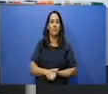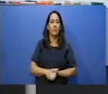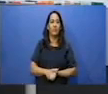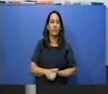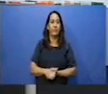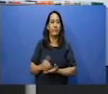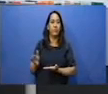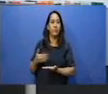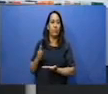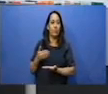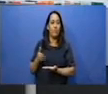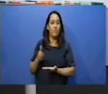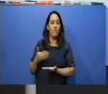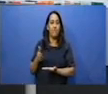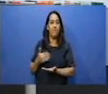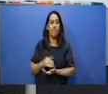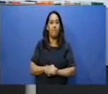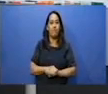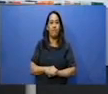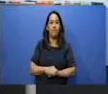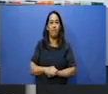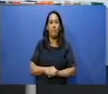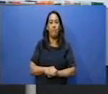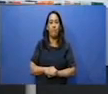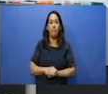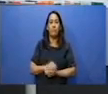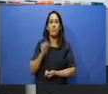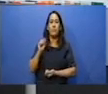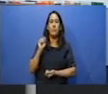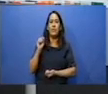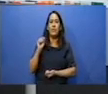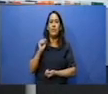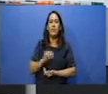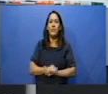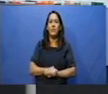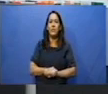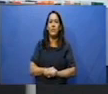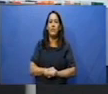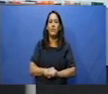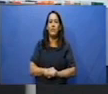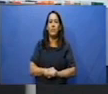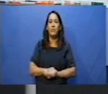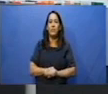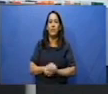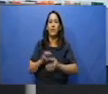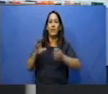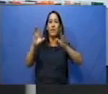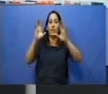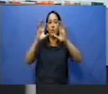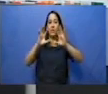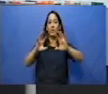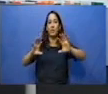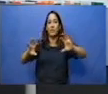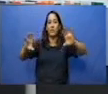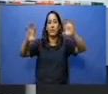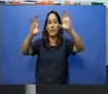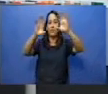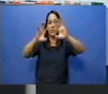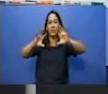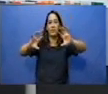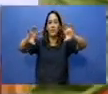caderno. E olha aqui, ó. O que é isso daqui? É uma nuvem. É uma nuvem